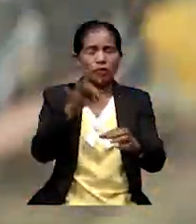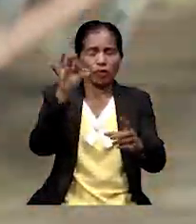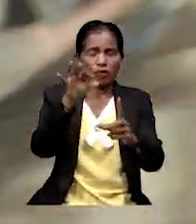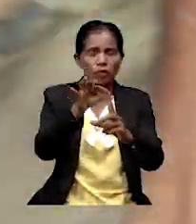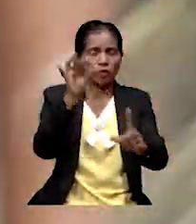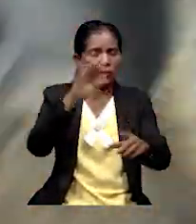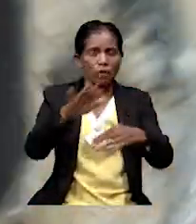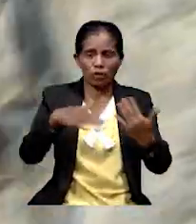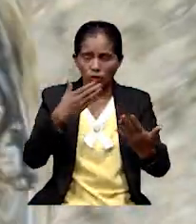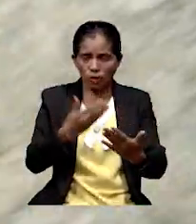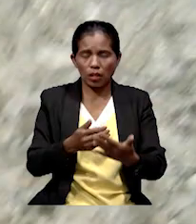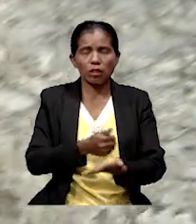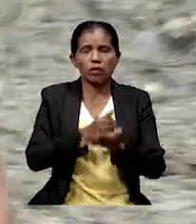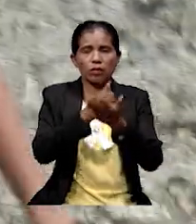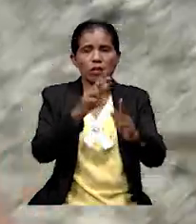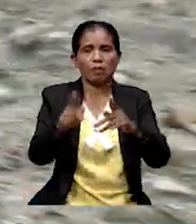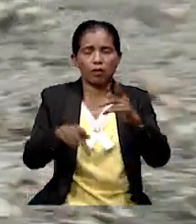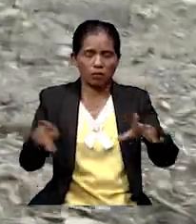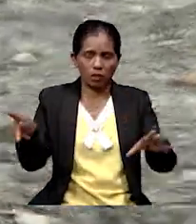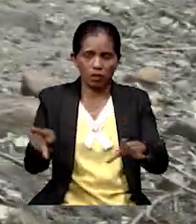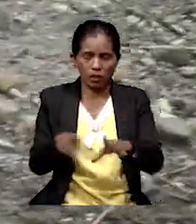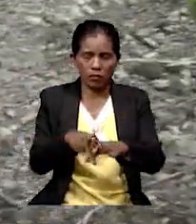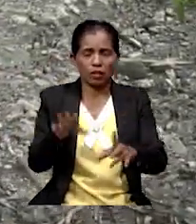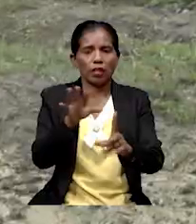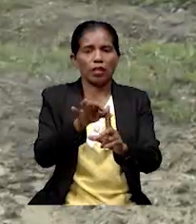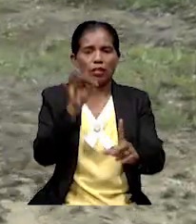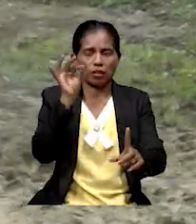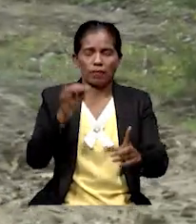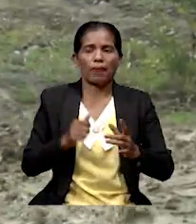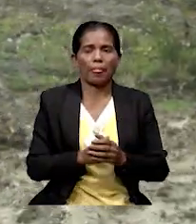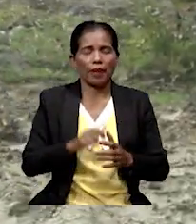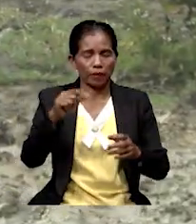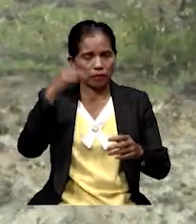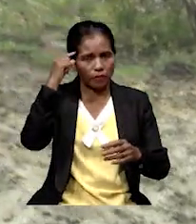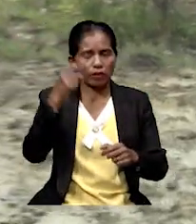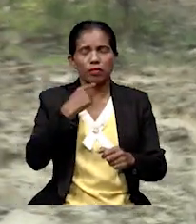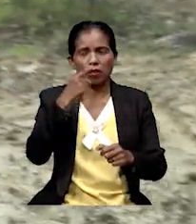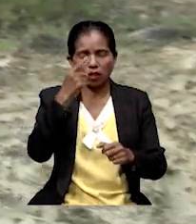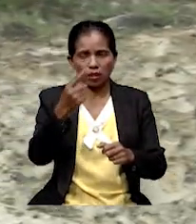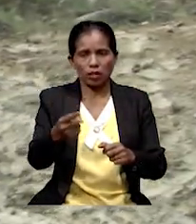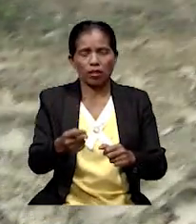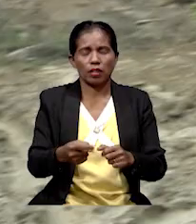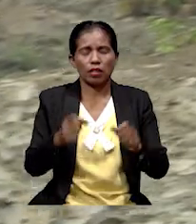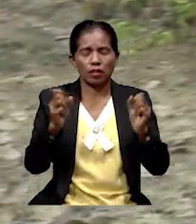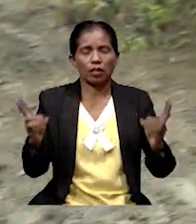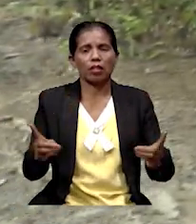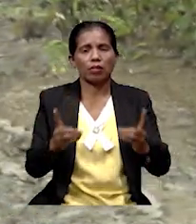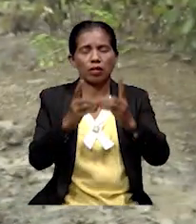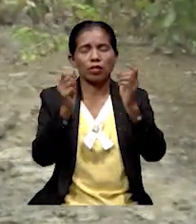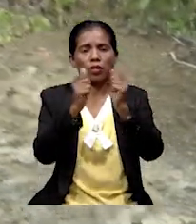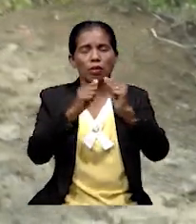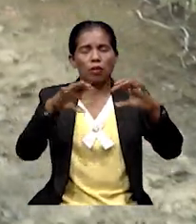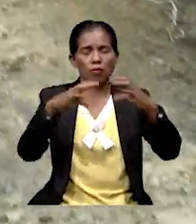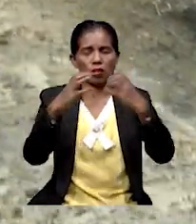nebele facilita a comunidade onde participa a eleição. Governante ne hato assunto ne, a foi em audiência com a Comissão e